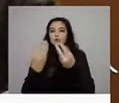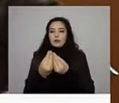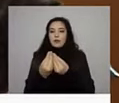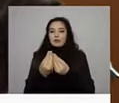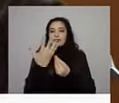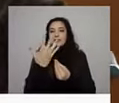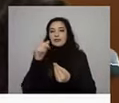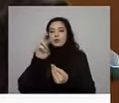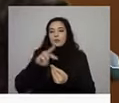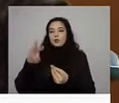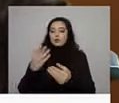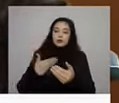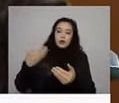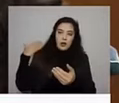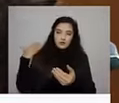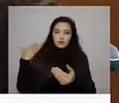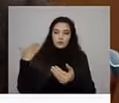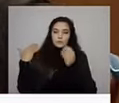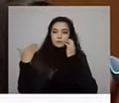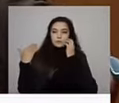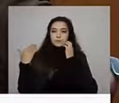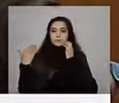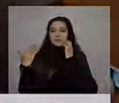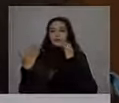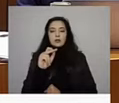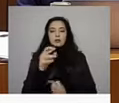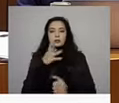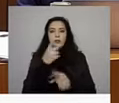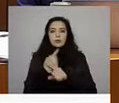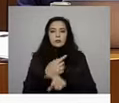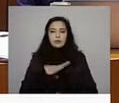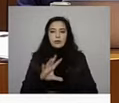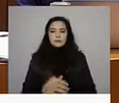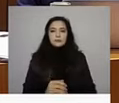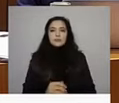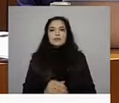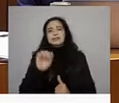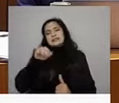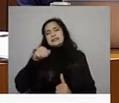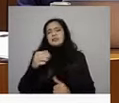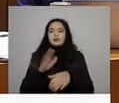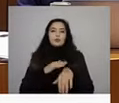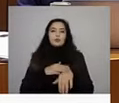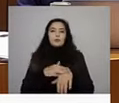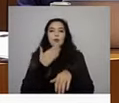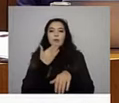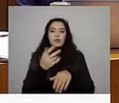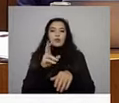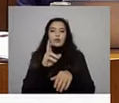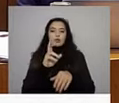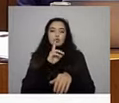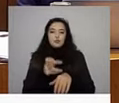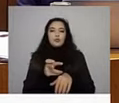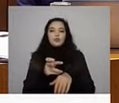tão amplamente aqui referido, em relação ao Templo da Água. Obrigado. Sim, é porque apenas agradecer a resposta à Senhora Vereadora, que esclarece